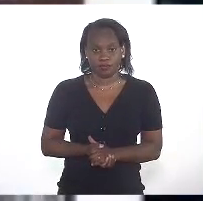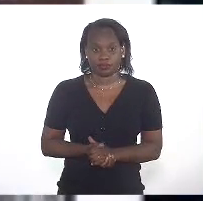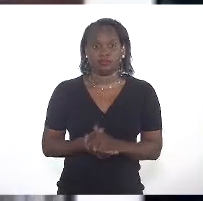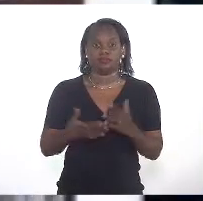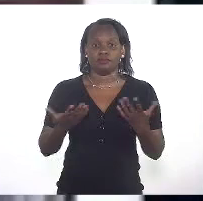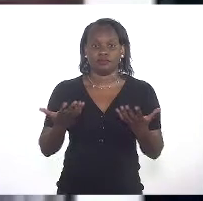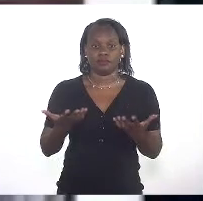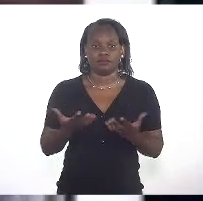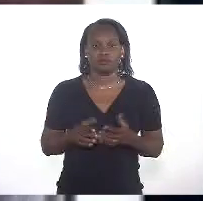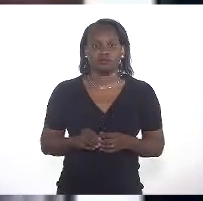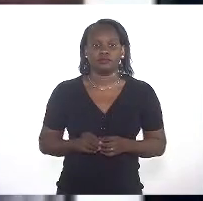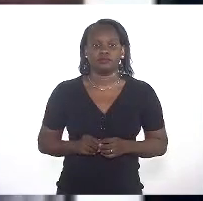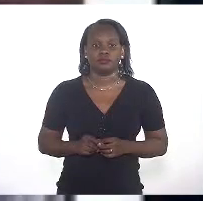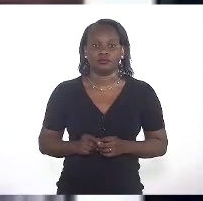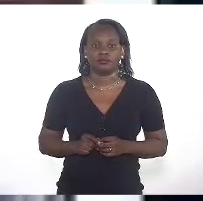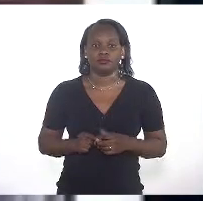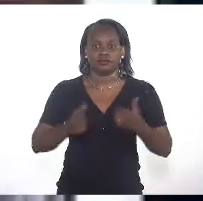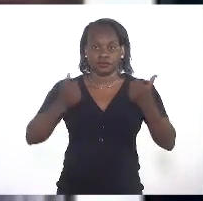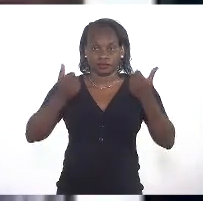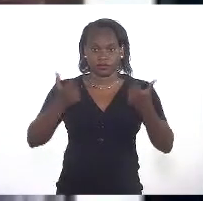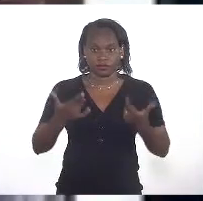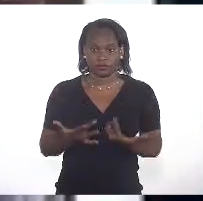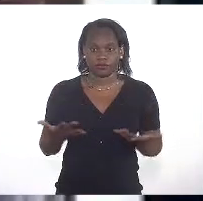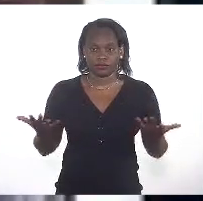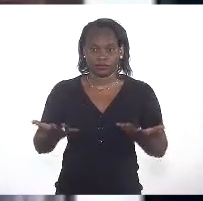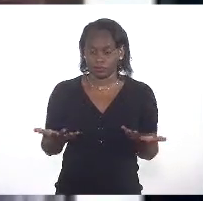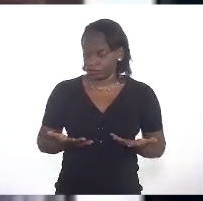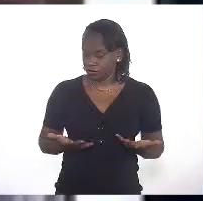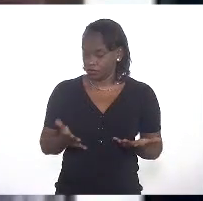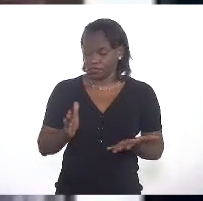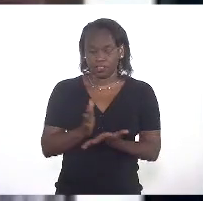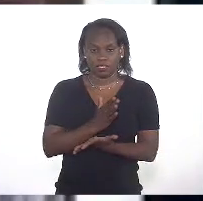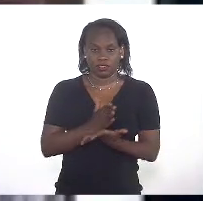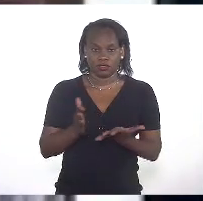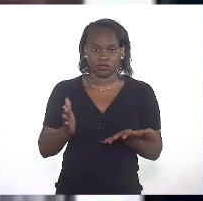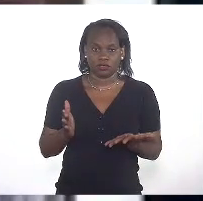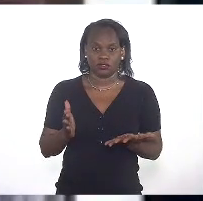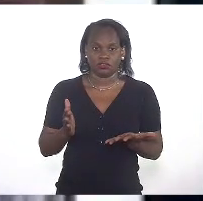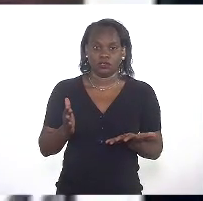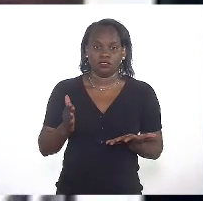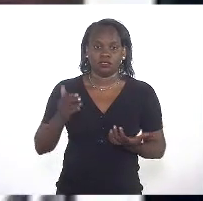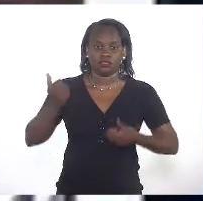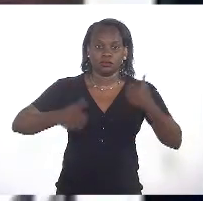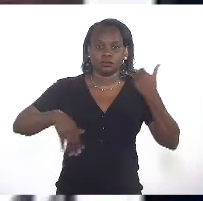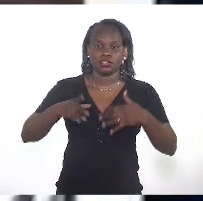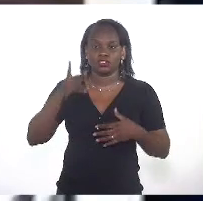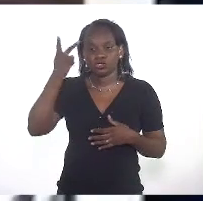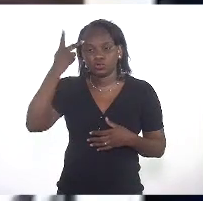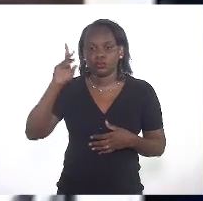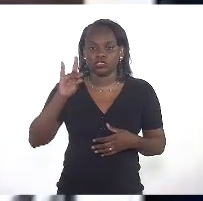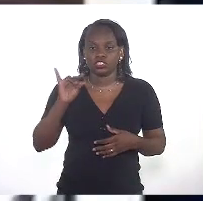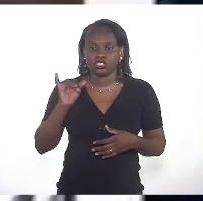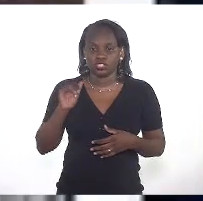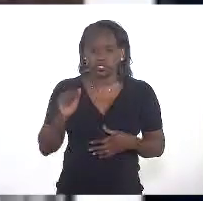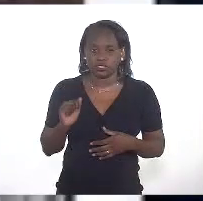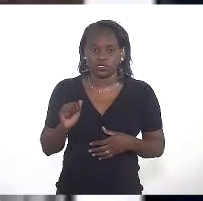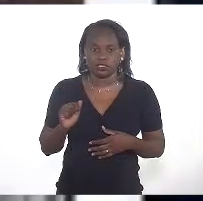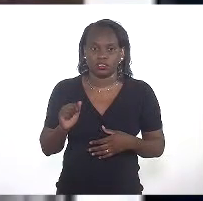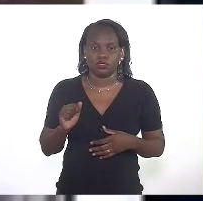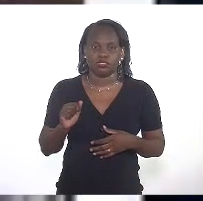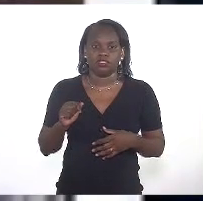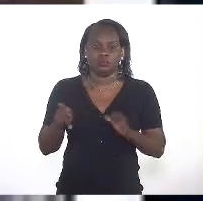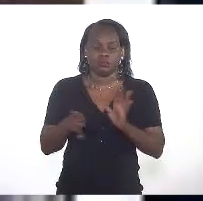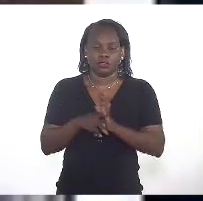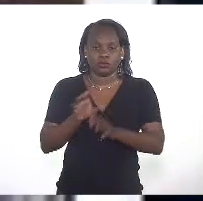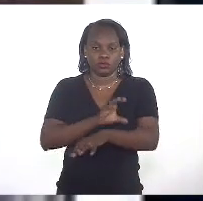Quero eu fazer hoje algumas considerações sobre o Dia Nacional da